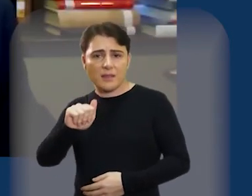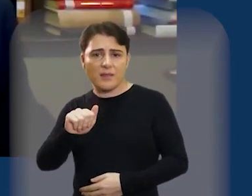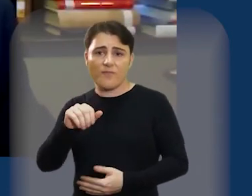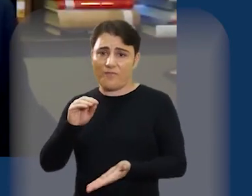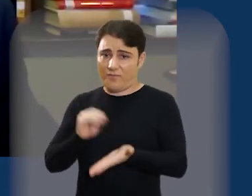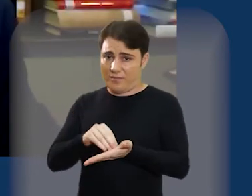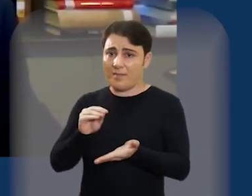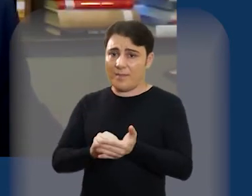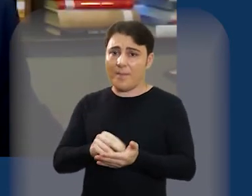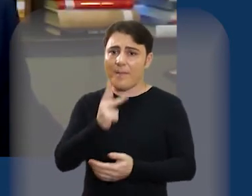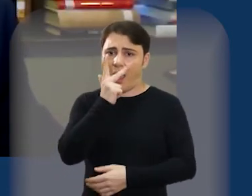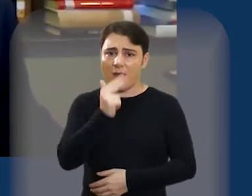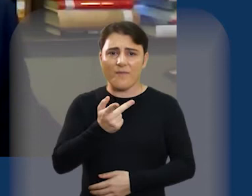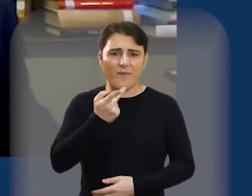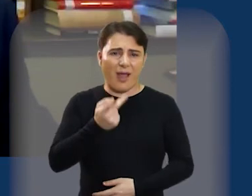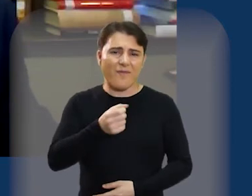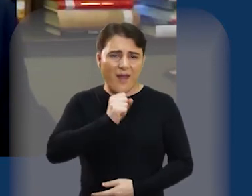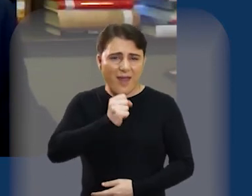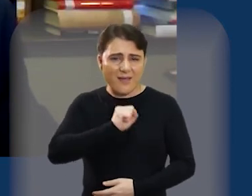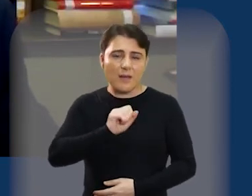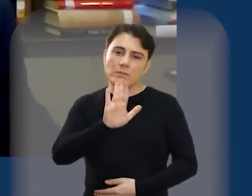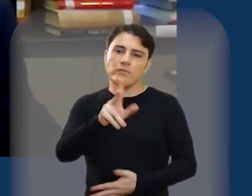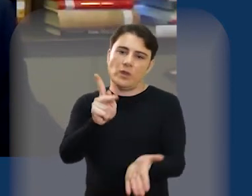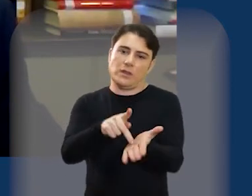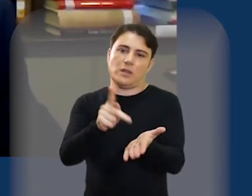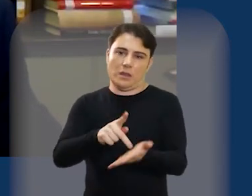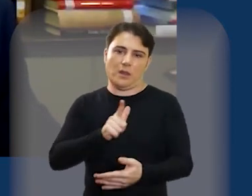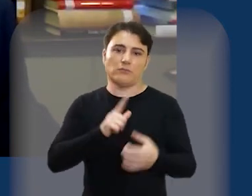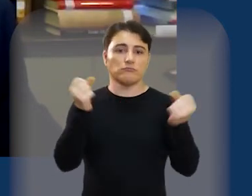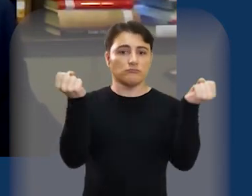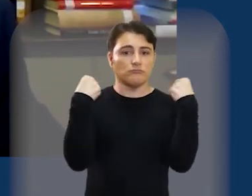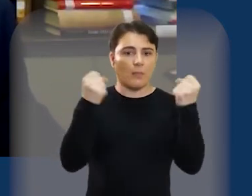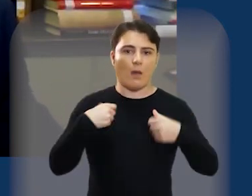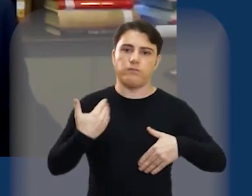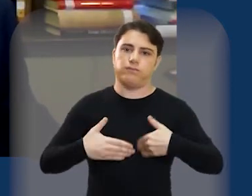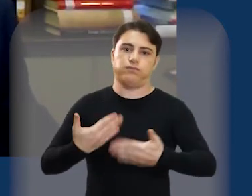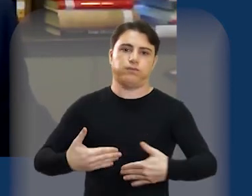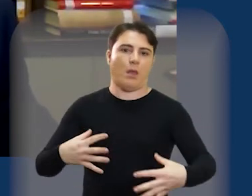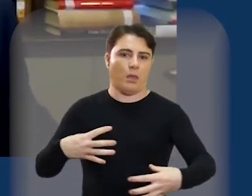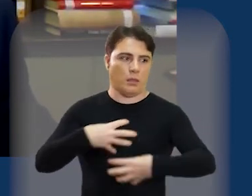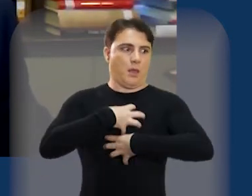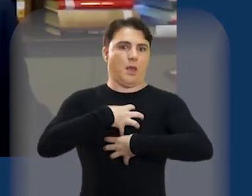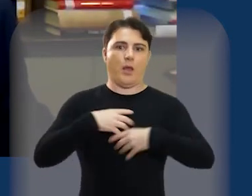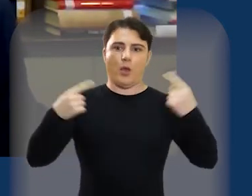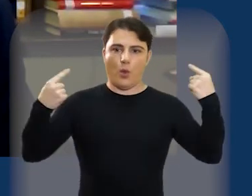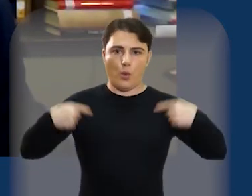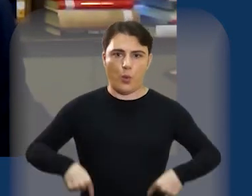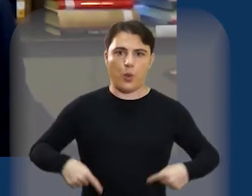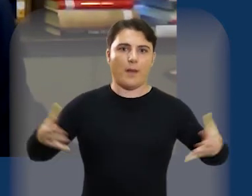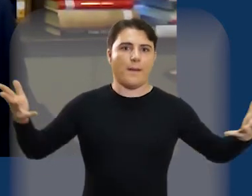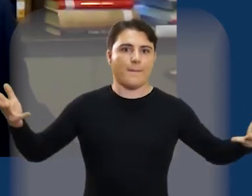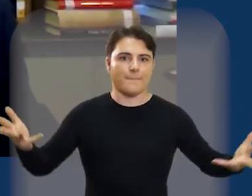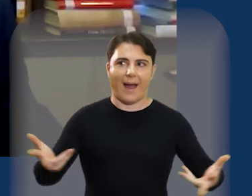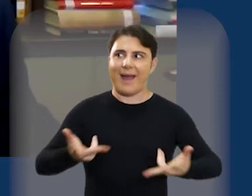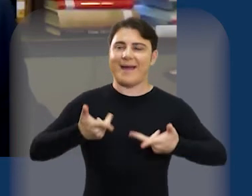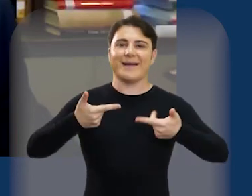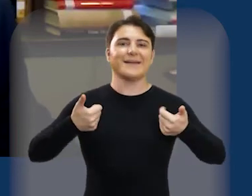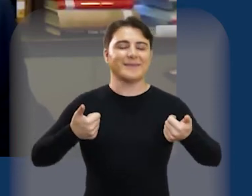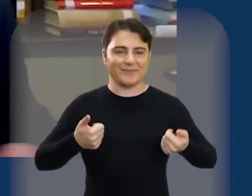mas são reais, né? São atuais, né? E atividade física, que cada vez mais ela